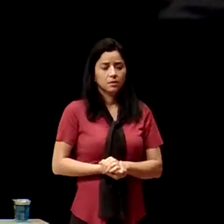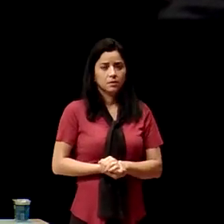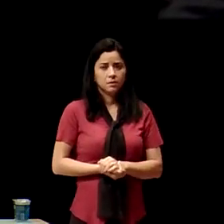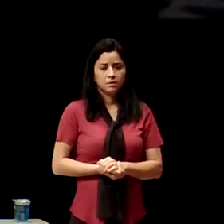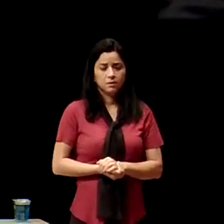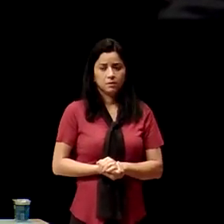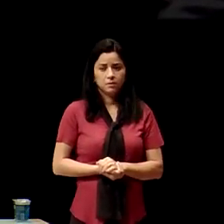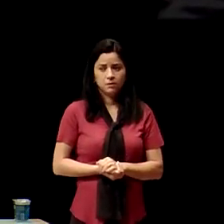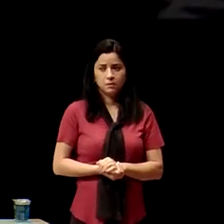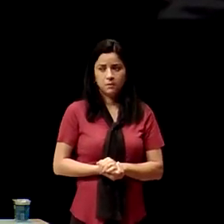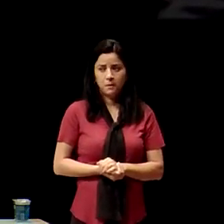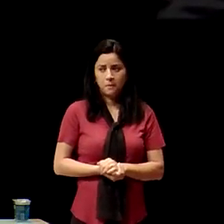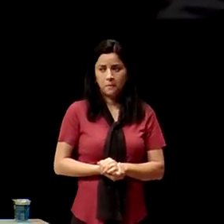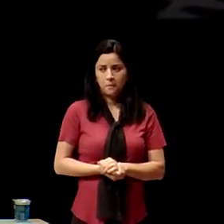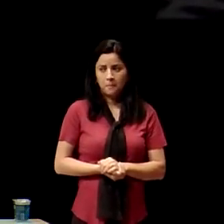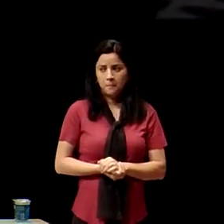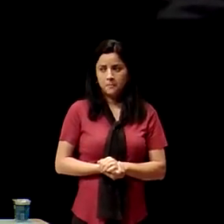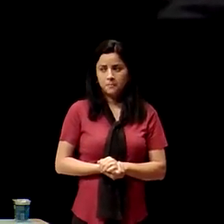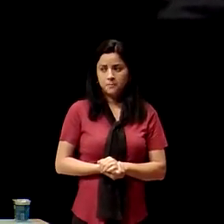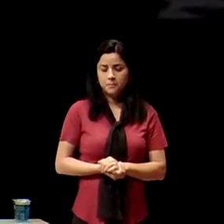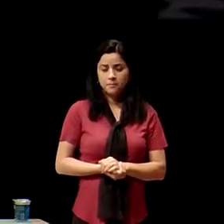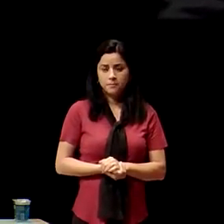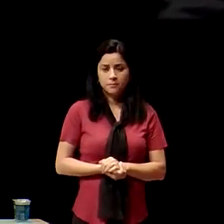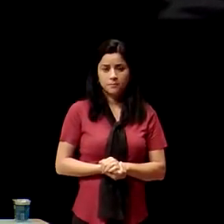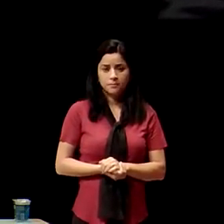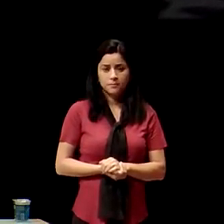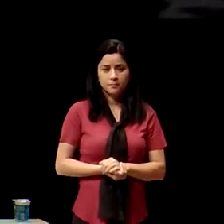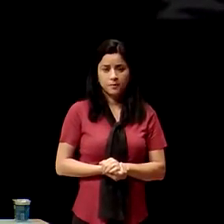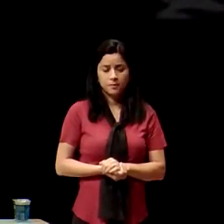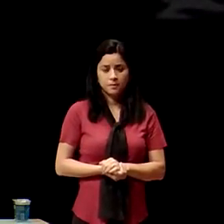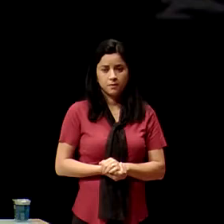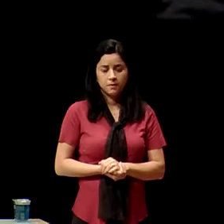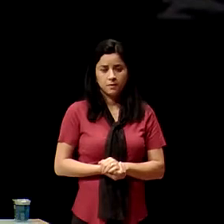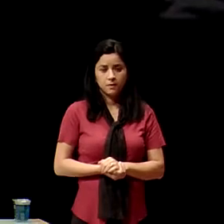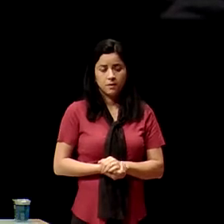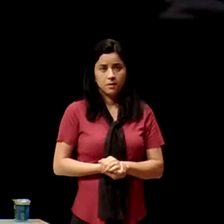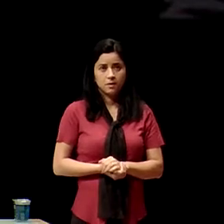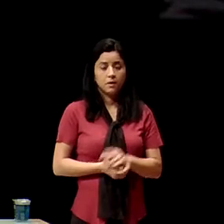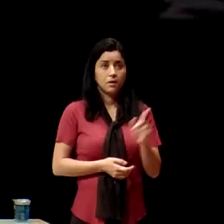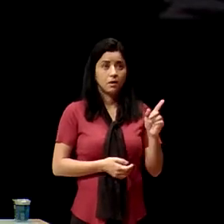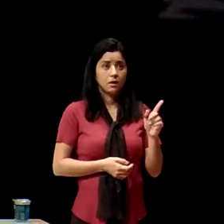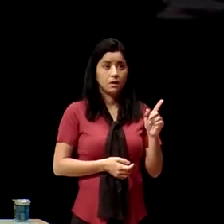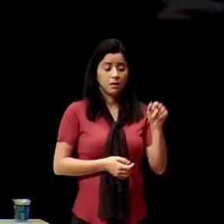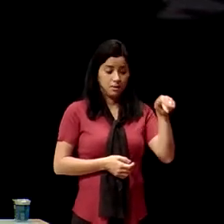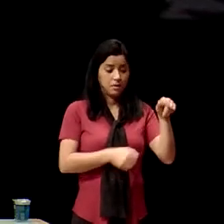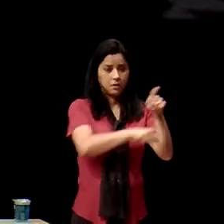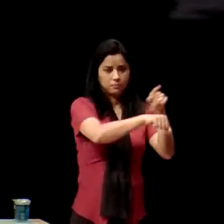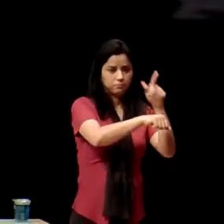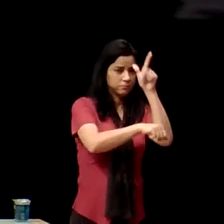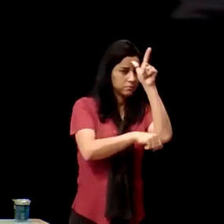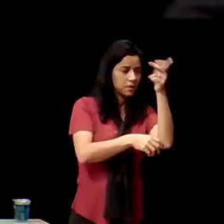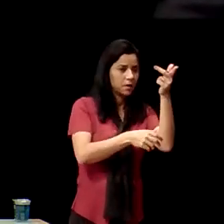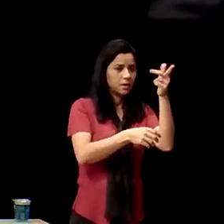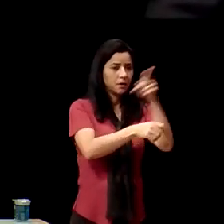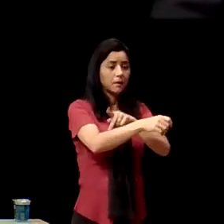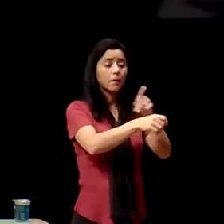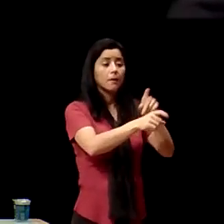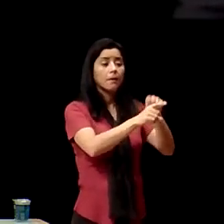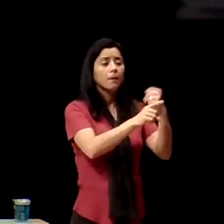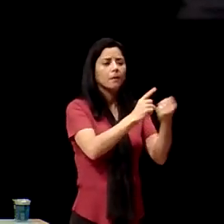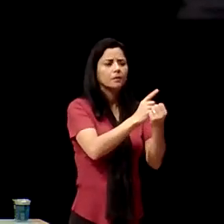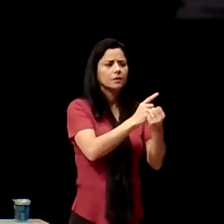regarded mainly as a profession. a pedagogia social está sendo